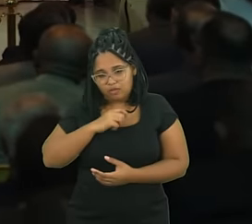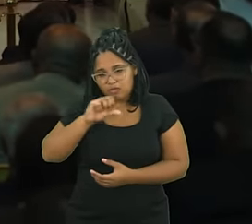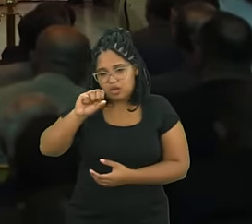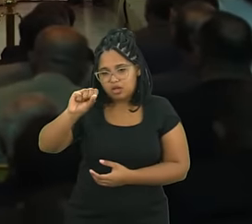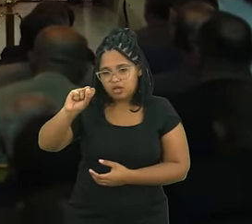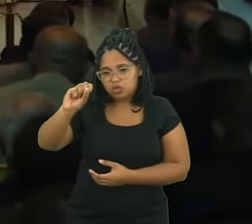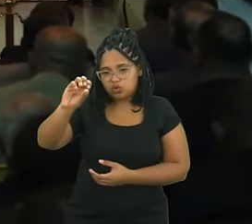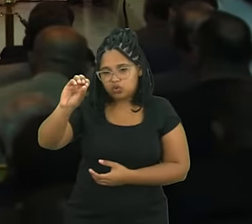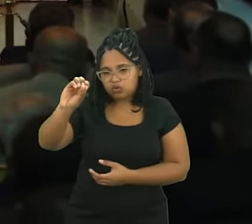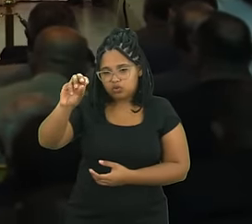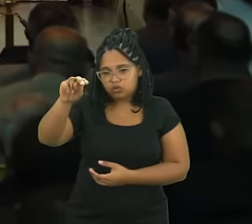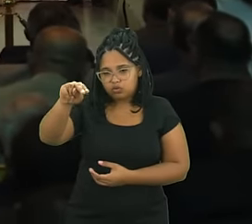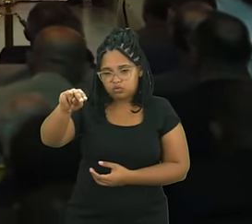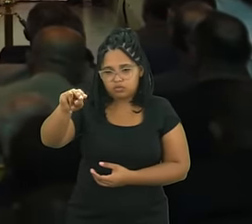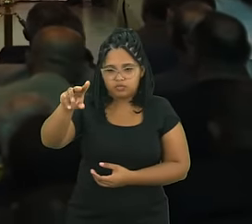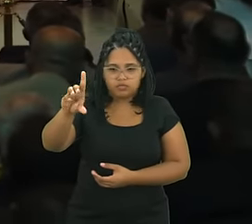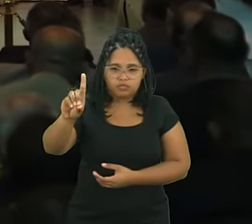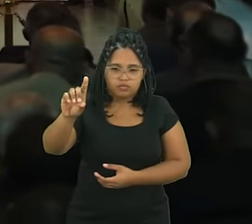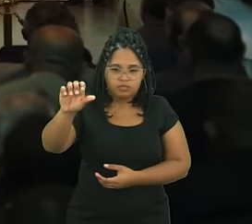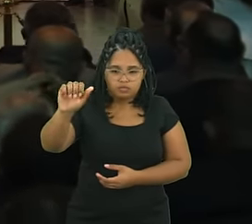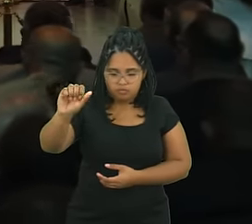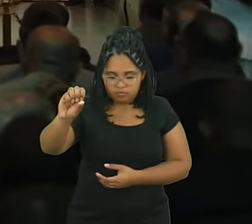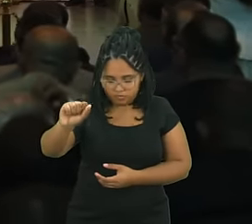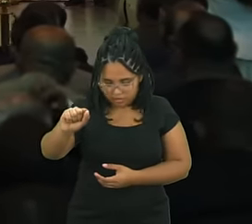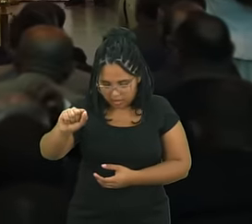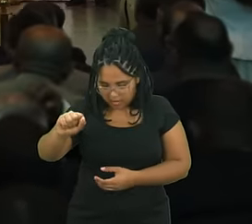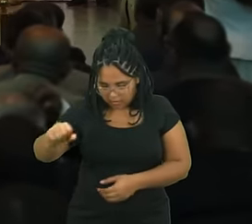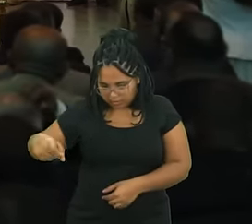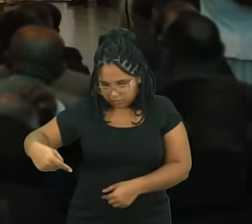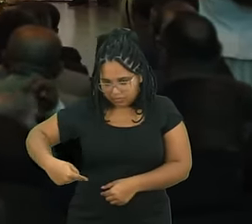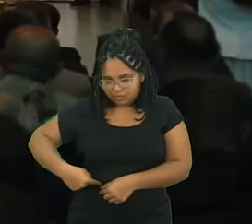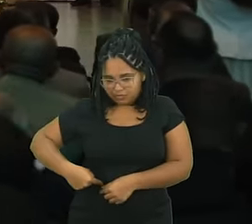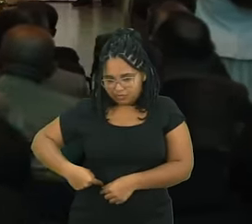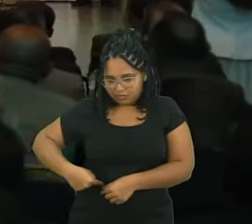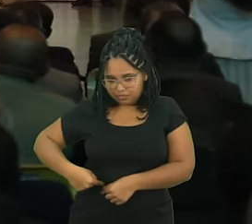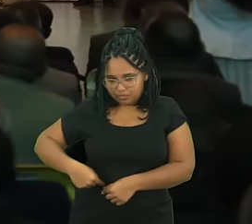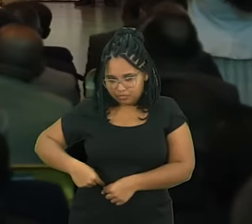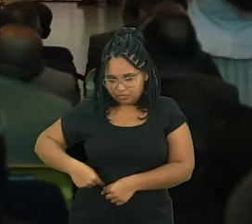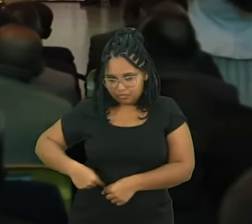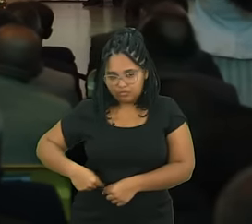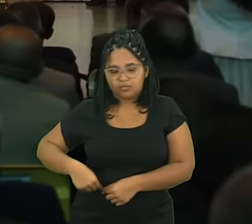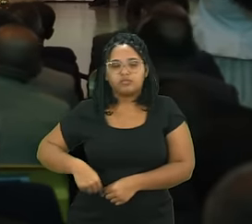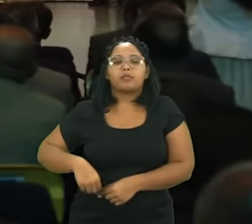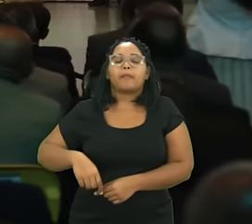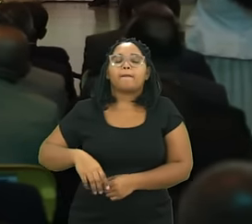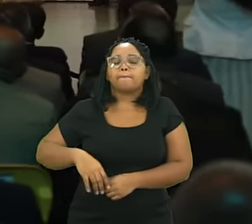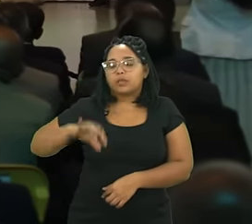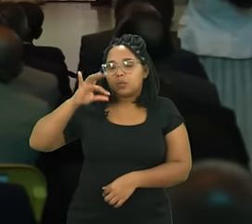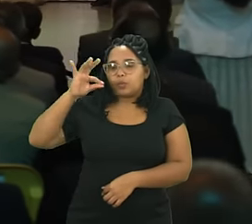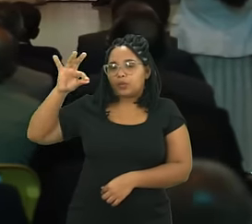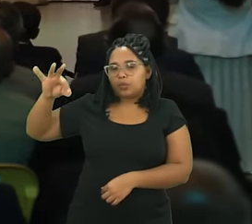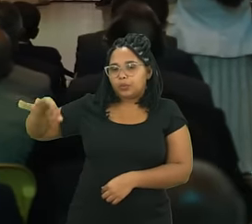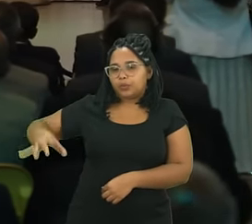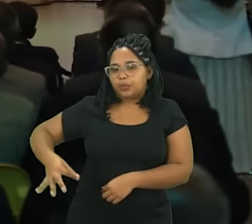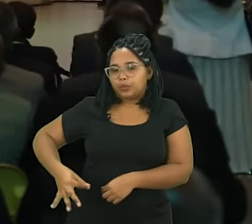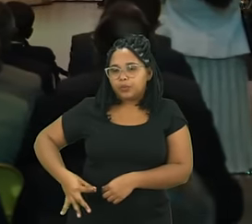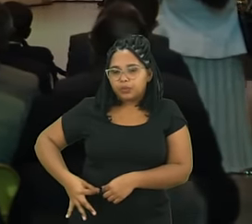E ali descia uma dieta líquida com várias vitaminas e minerais para que ele pudesse se alimentar. E ele ficou com aquela